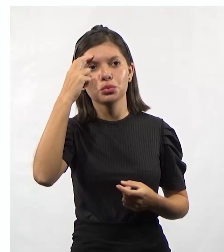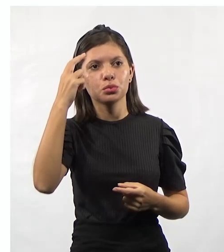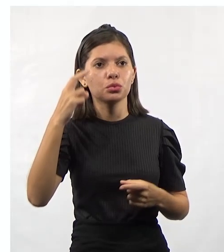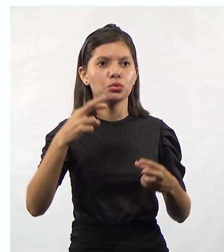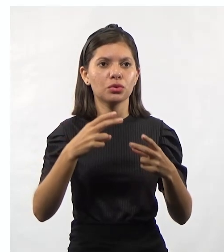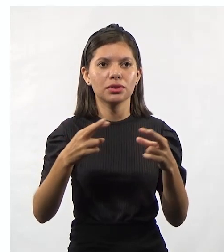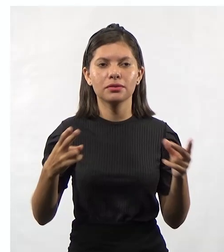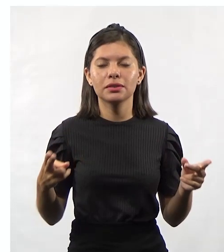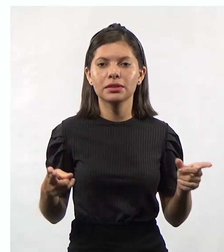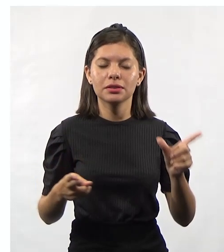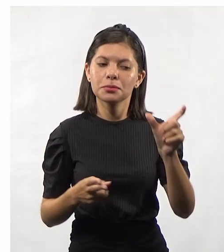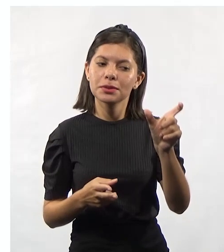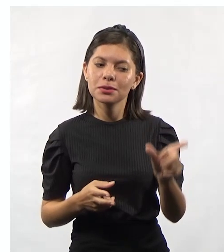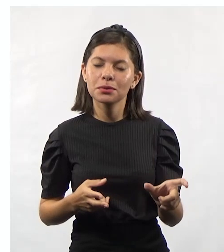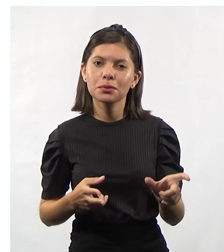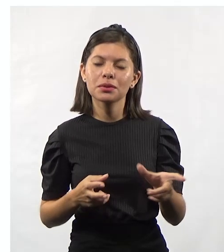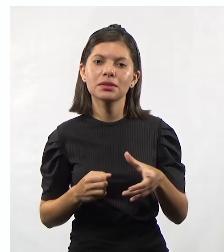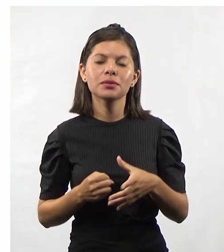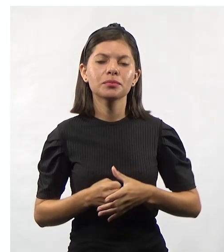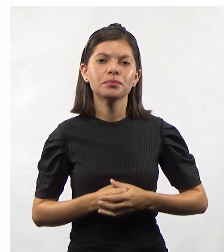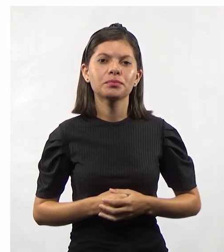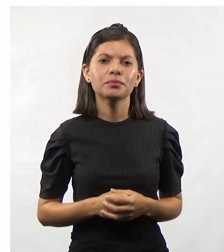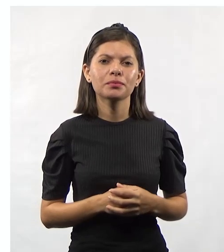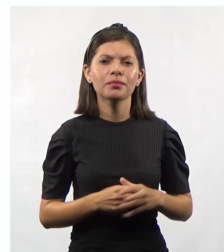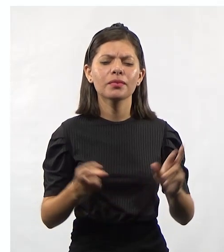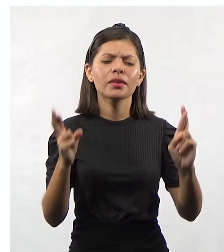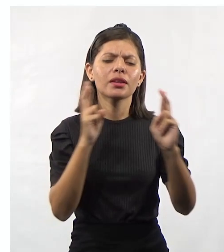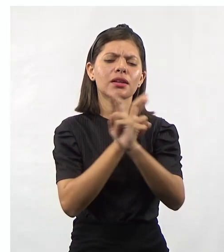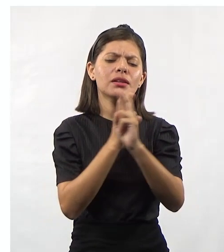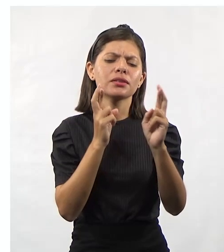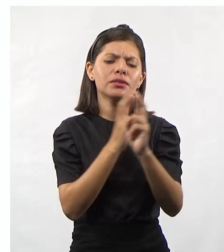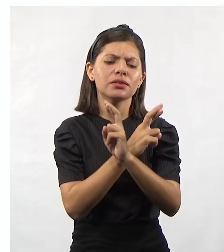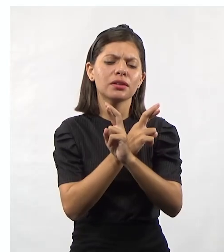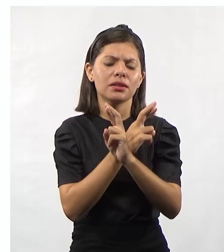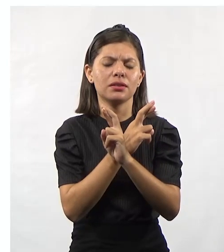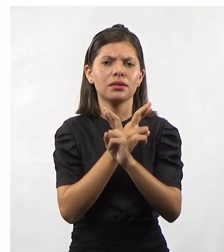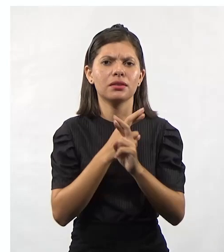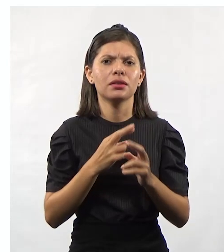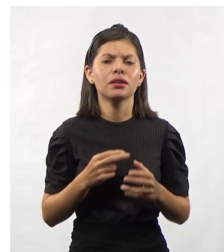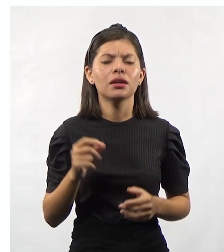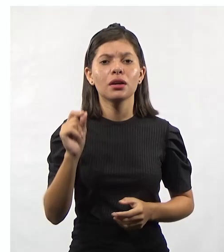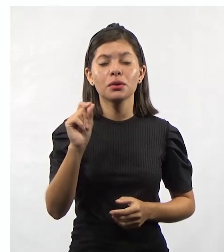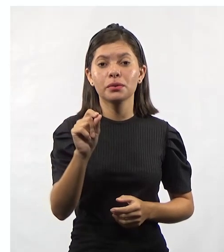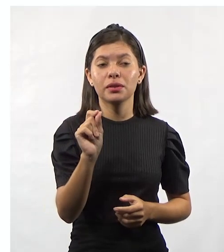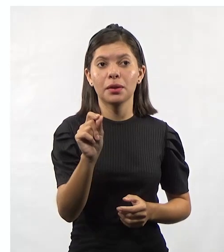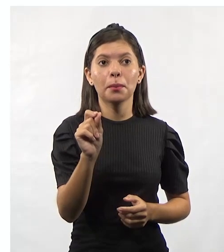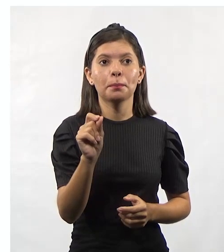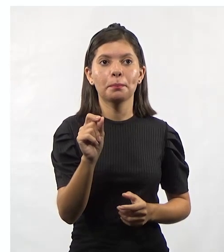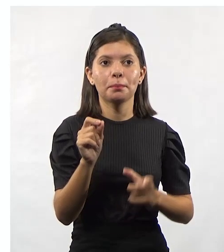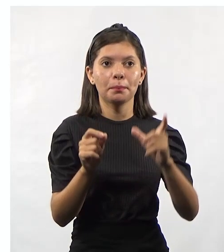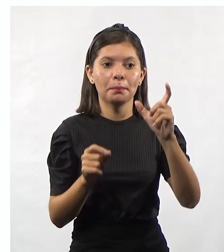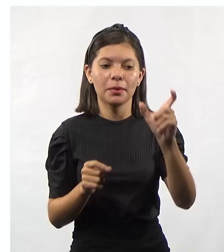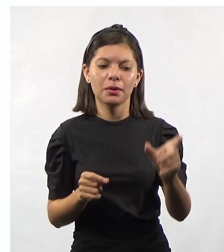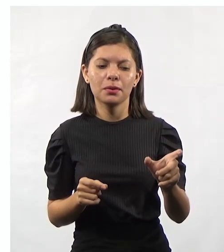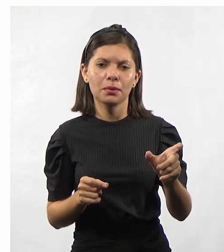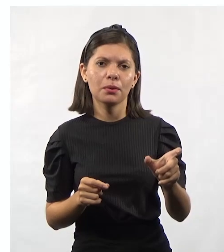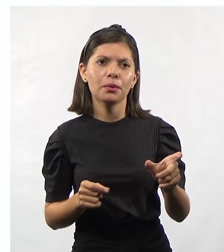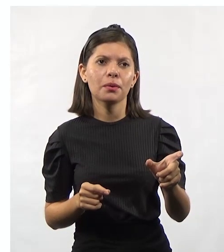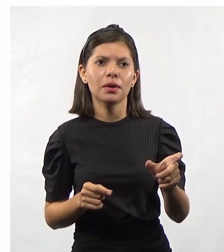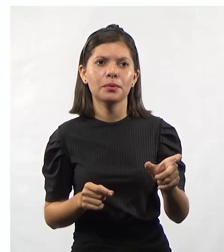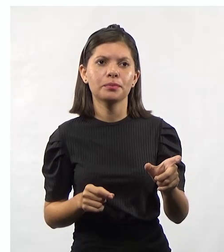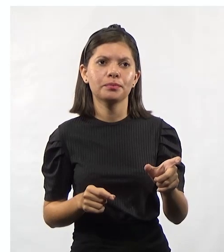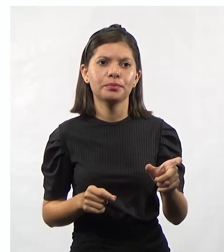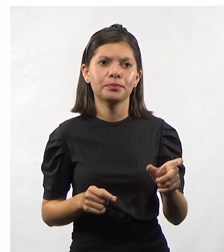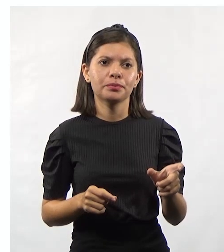essa diversidade, ela vai estar relacionada não só à questão de pessoas